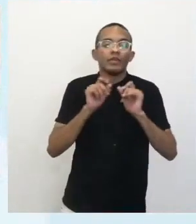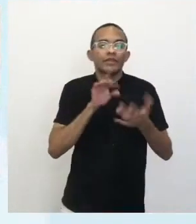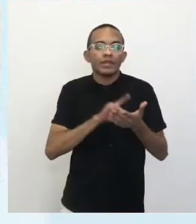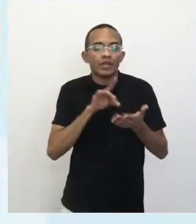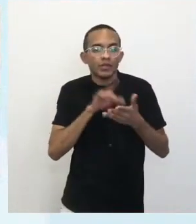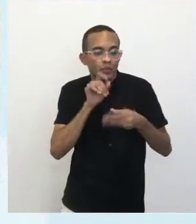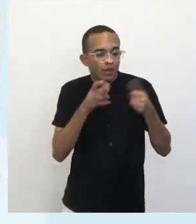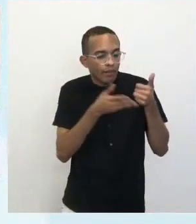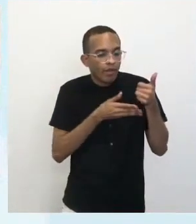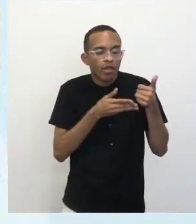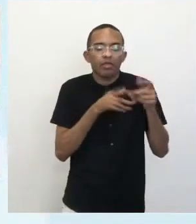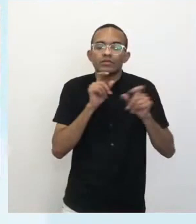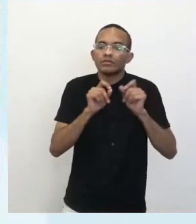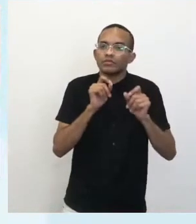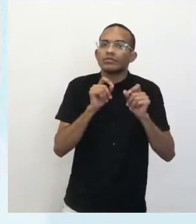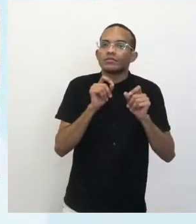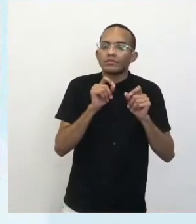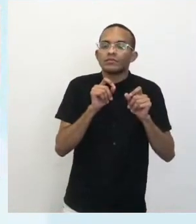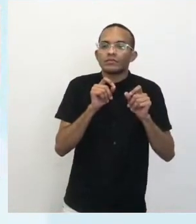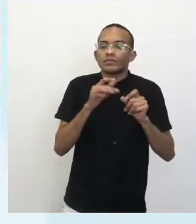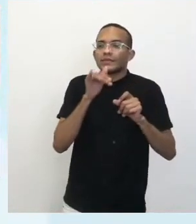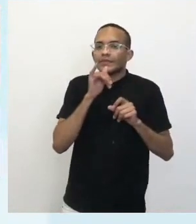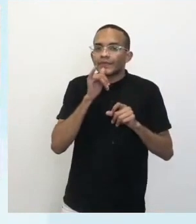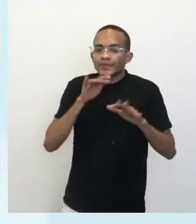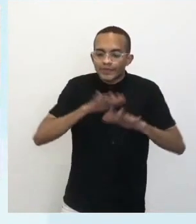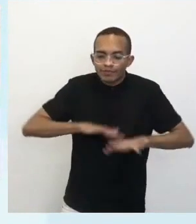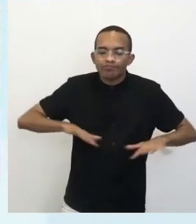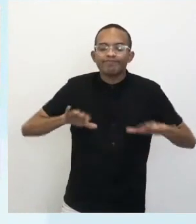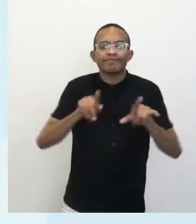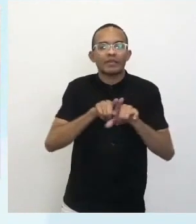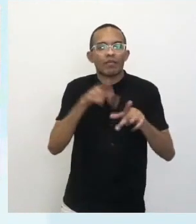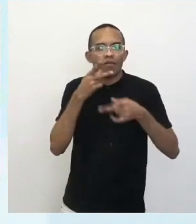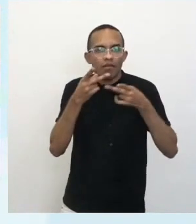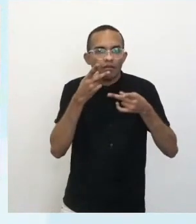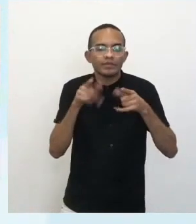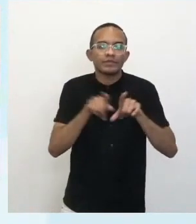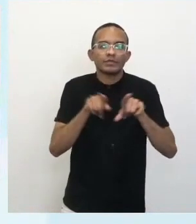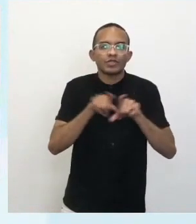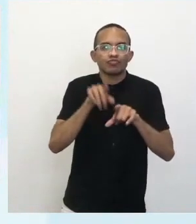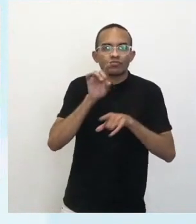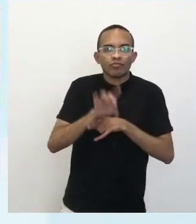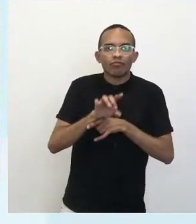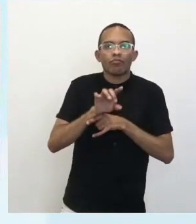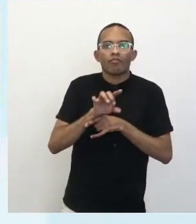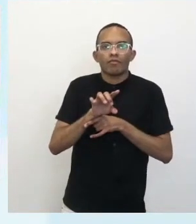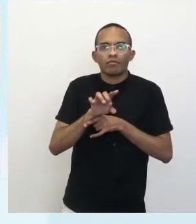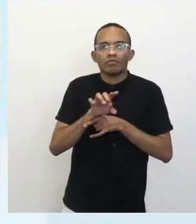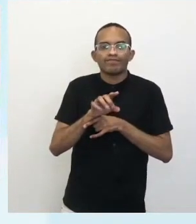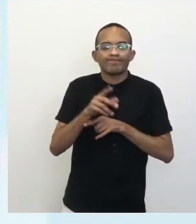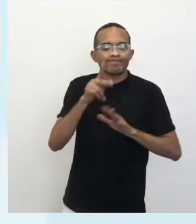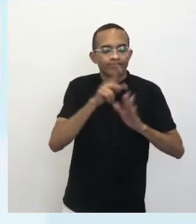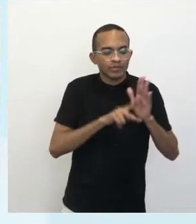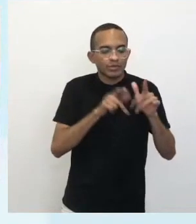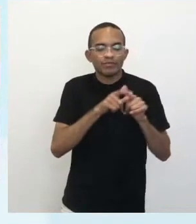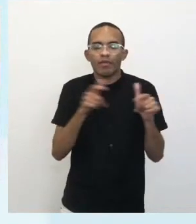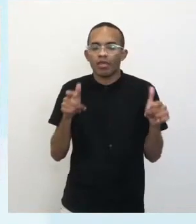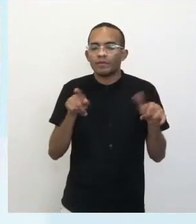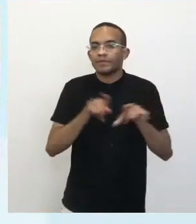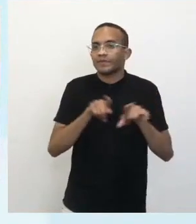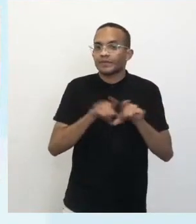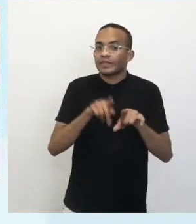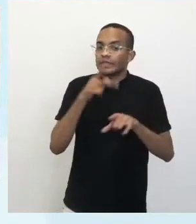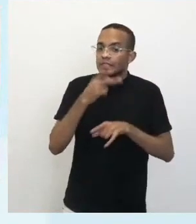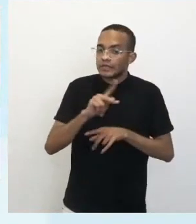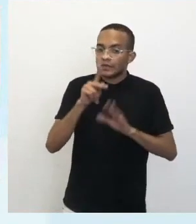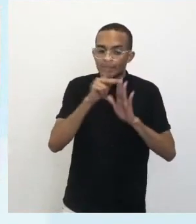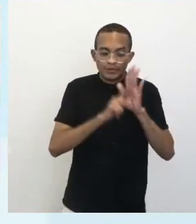o esboço, né? Se a gente for, em linhas gerais, assim, falar, o pré-projeto é apenas o esboço de um projeto maior. Então,